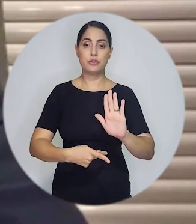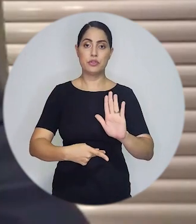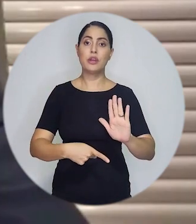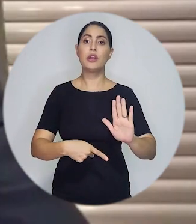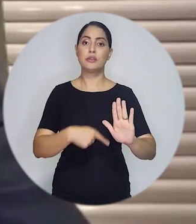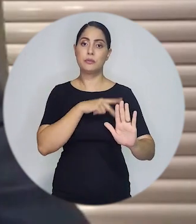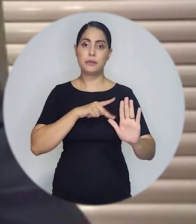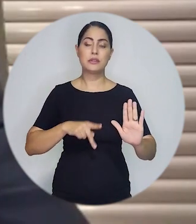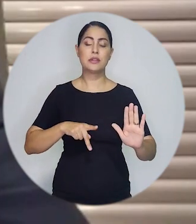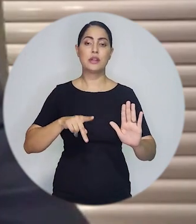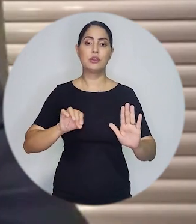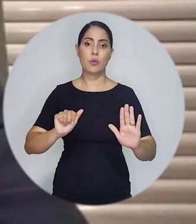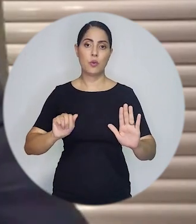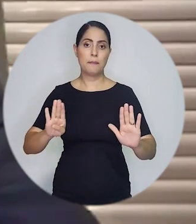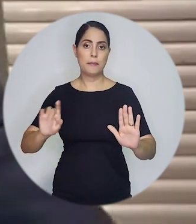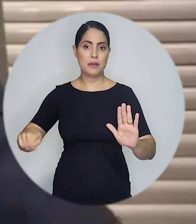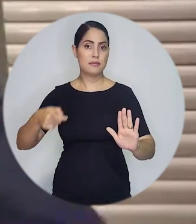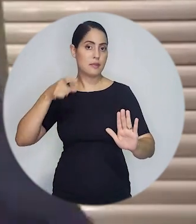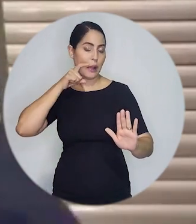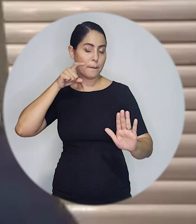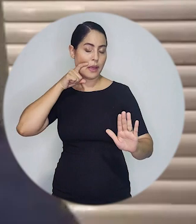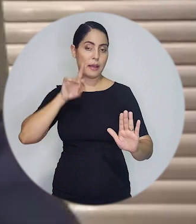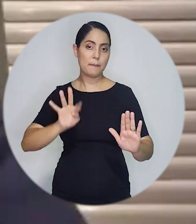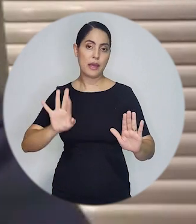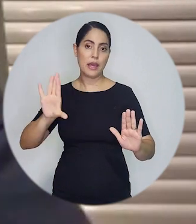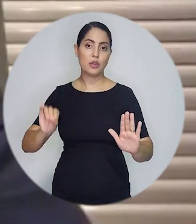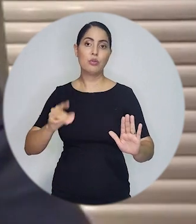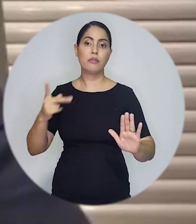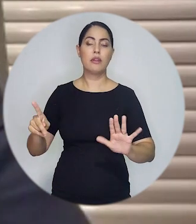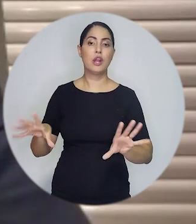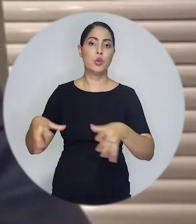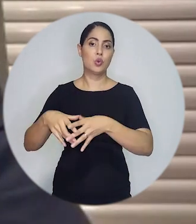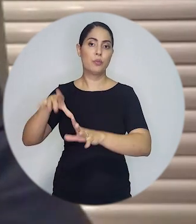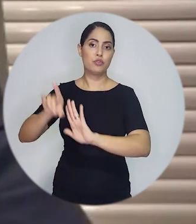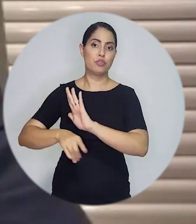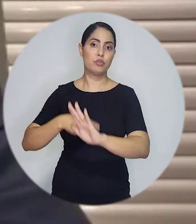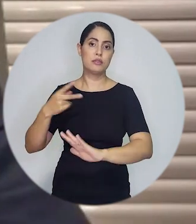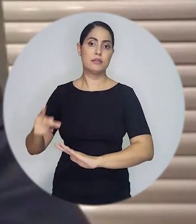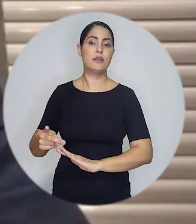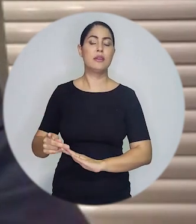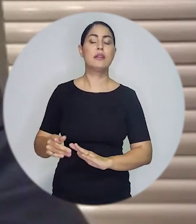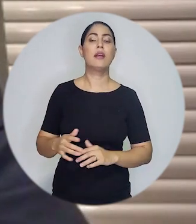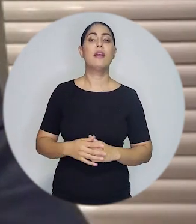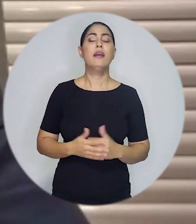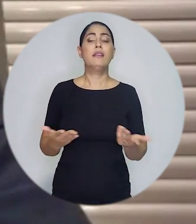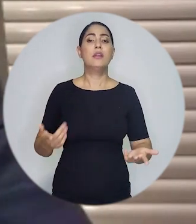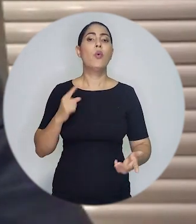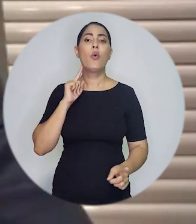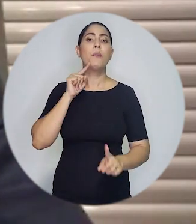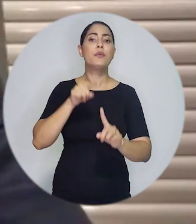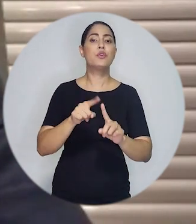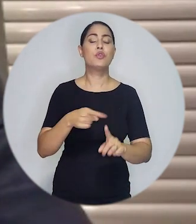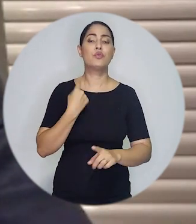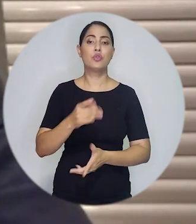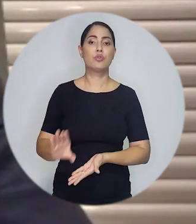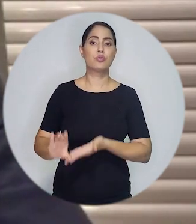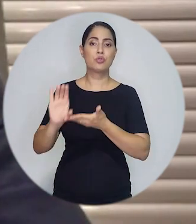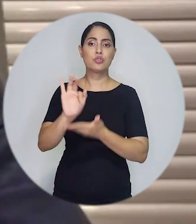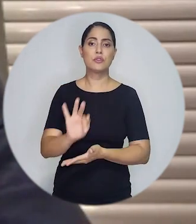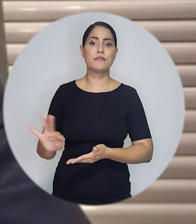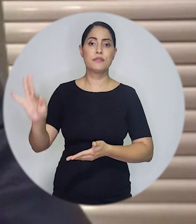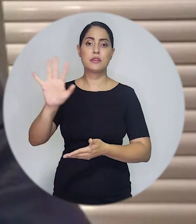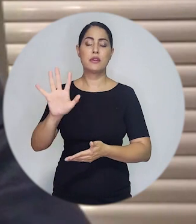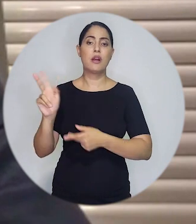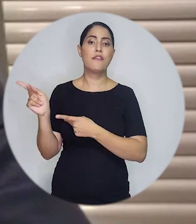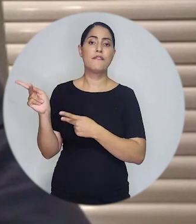projeto capitaneado pelo presidente Beto Simonetti, nosso presidente do Conselho Federal e toda a sua diretoria, no sentido de nós